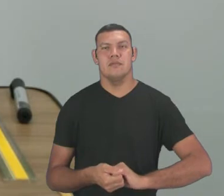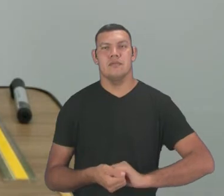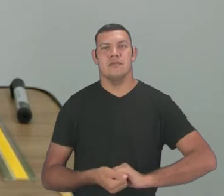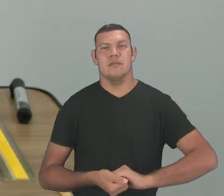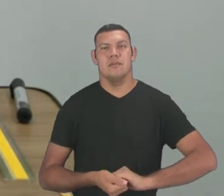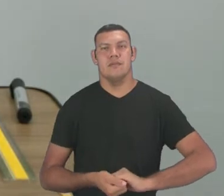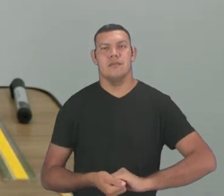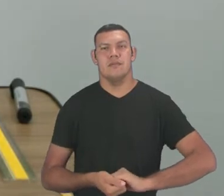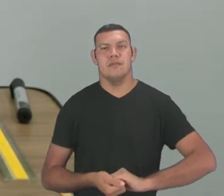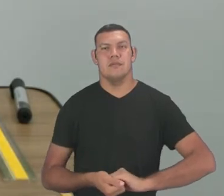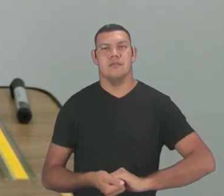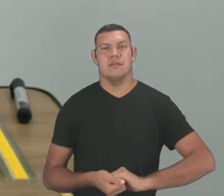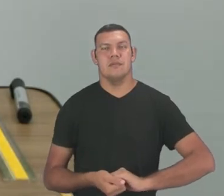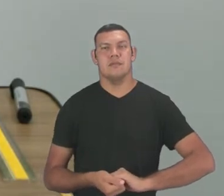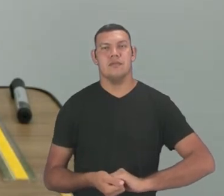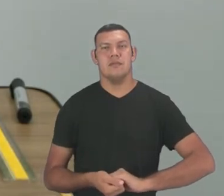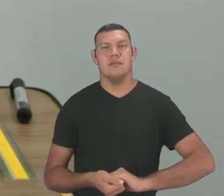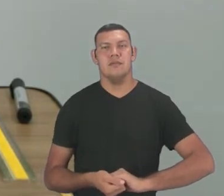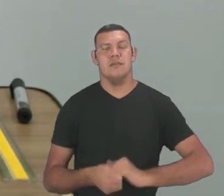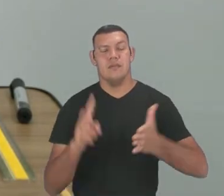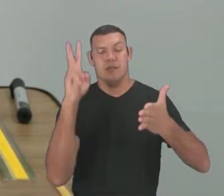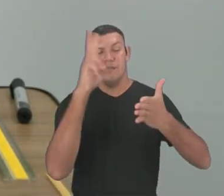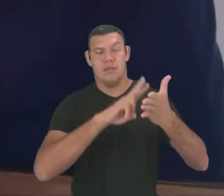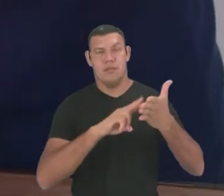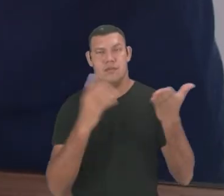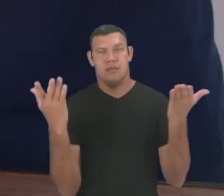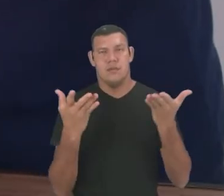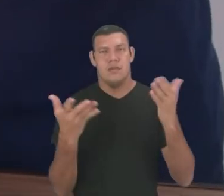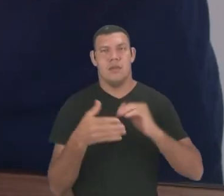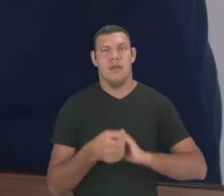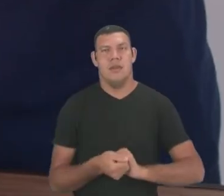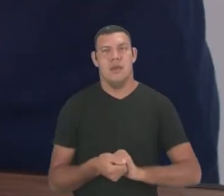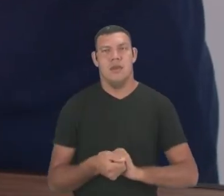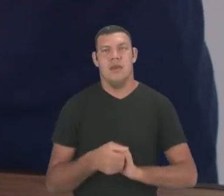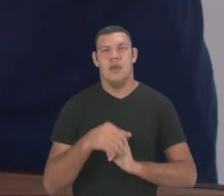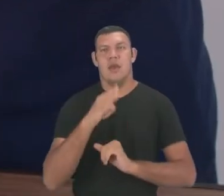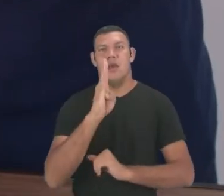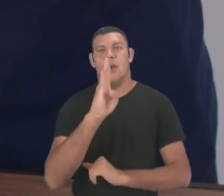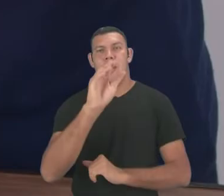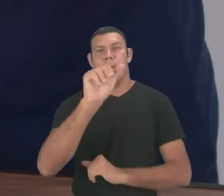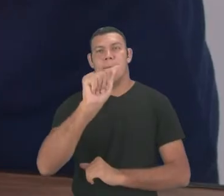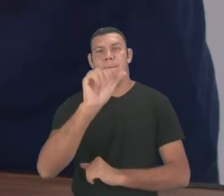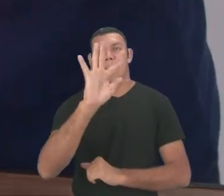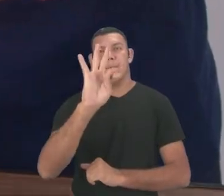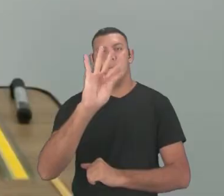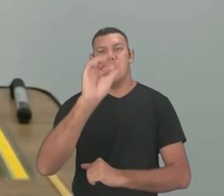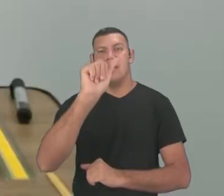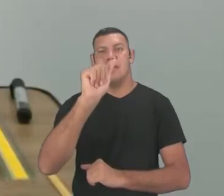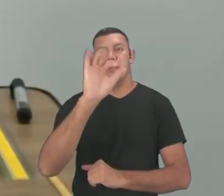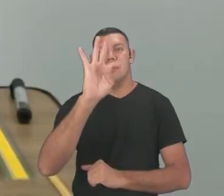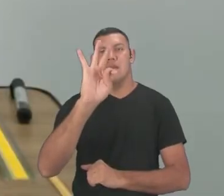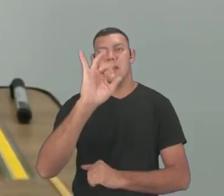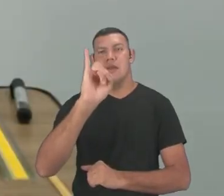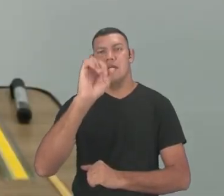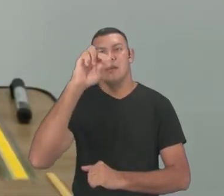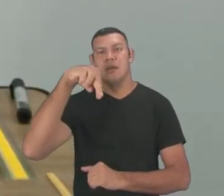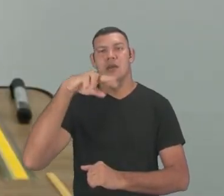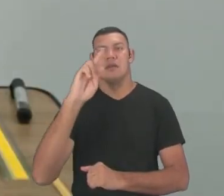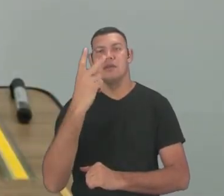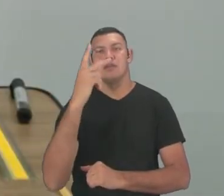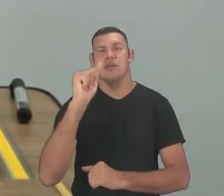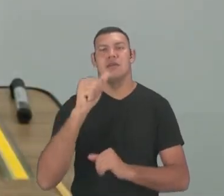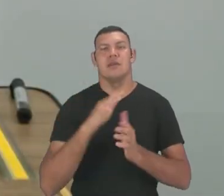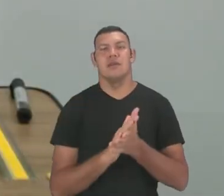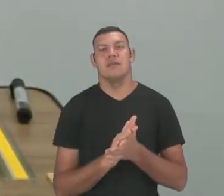palavra nós vamos fazer a leitura juntos batatinha batatinha